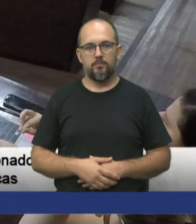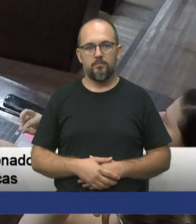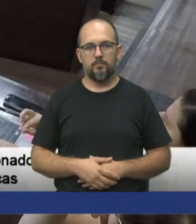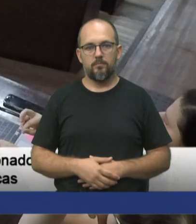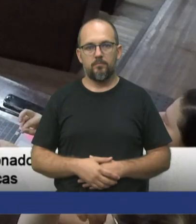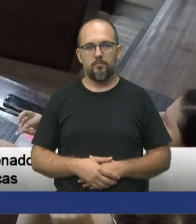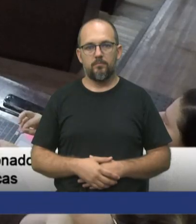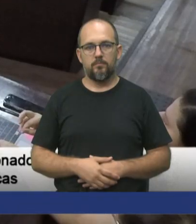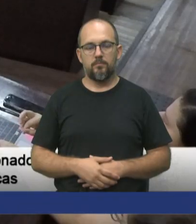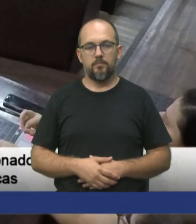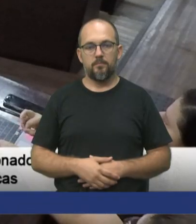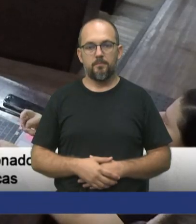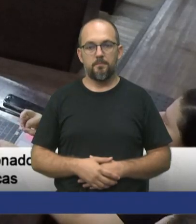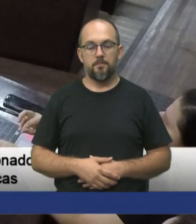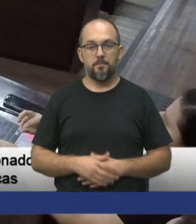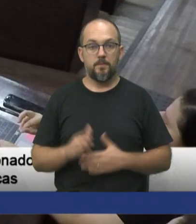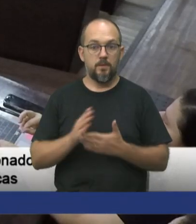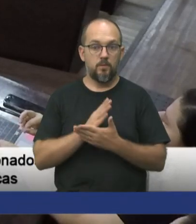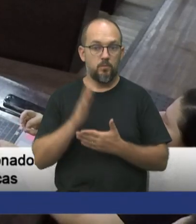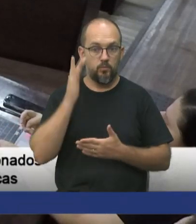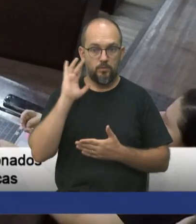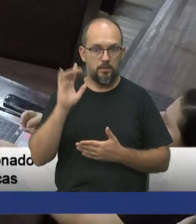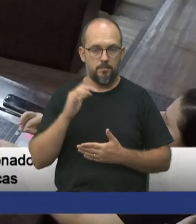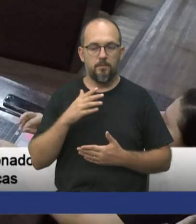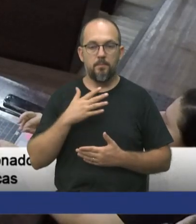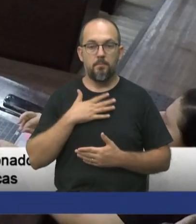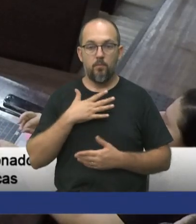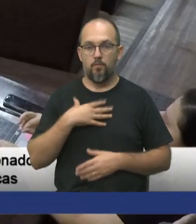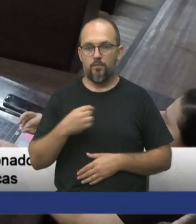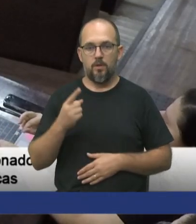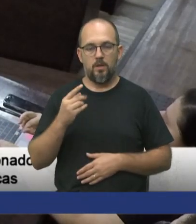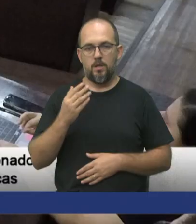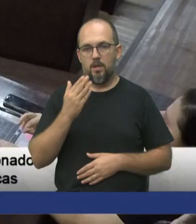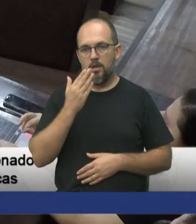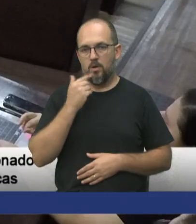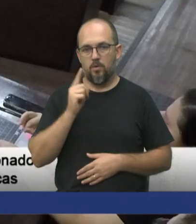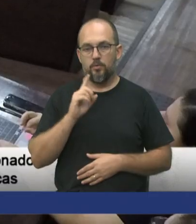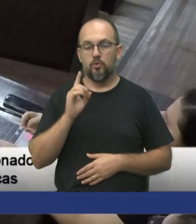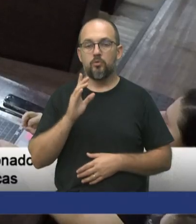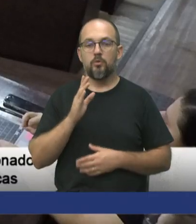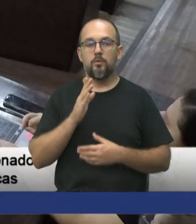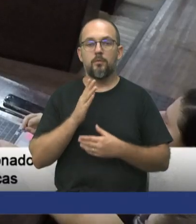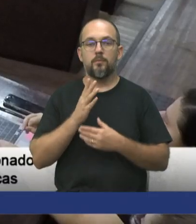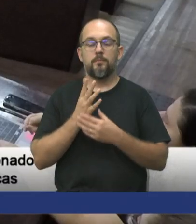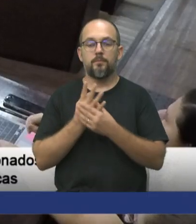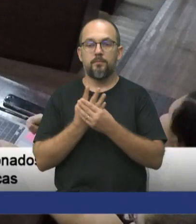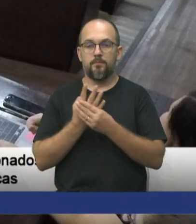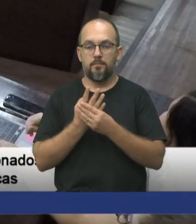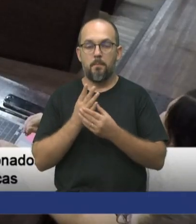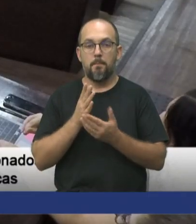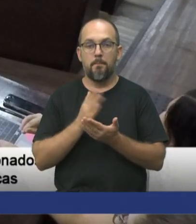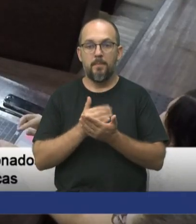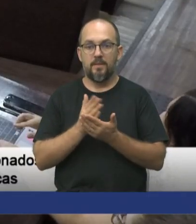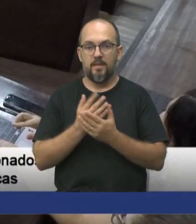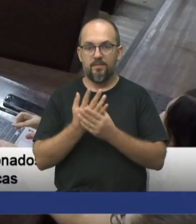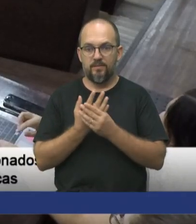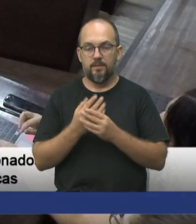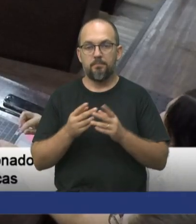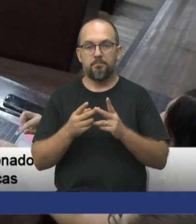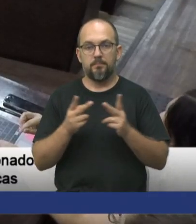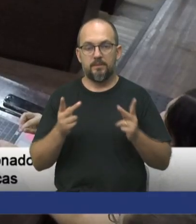Para quem não sabe, o meu filho não come. Ele só come batata frita,